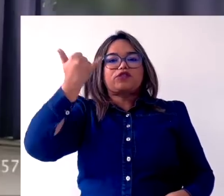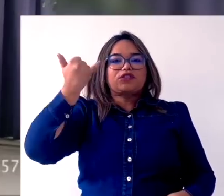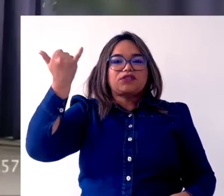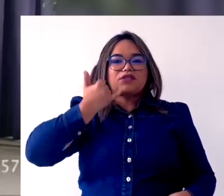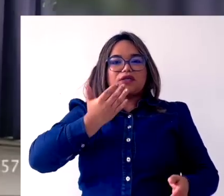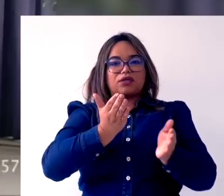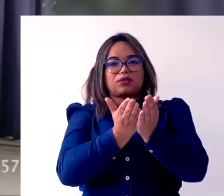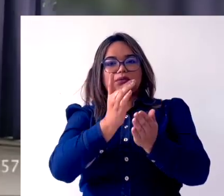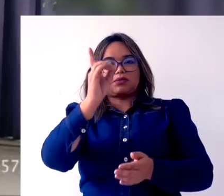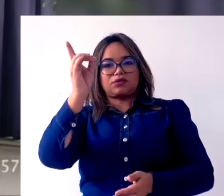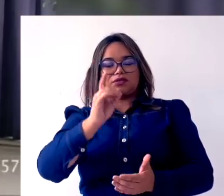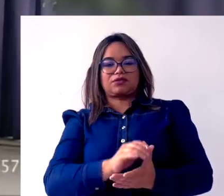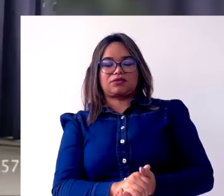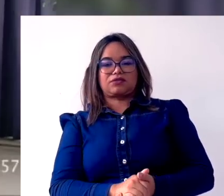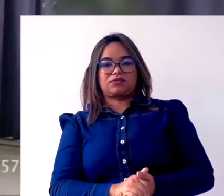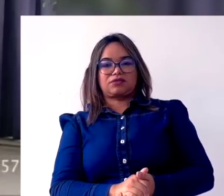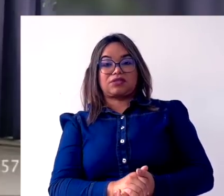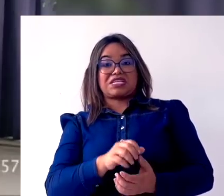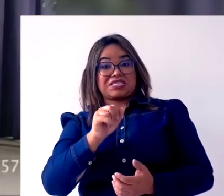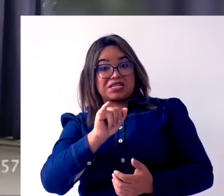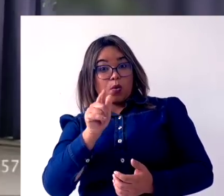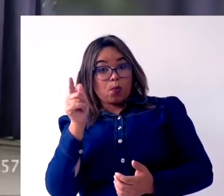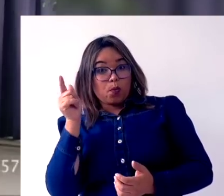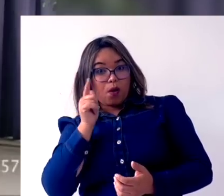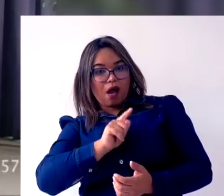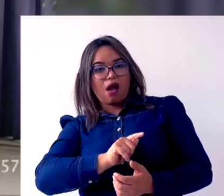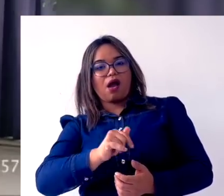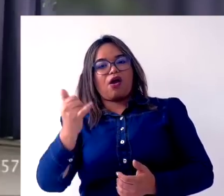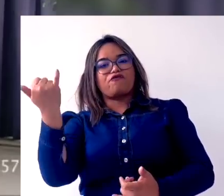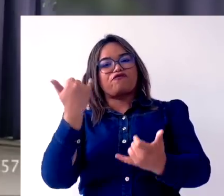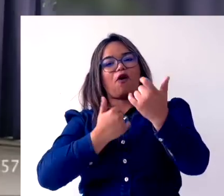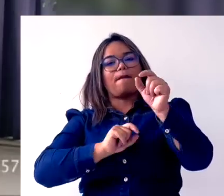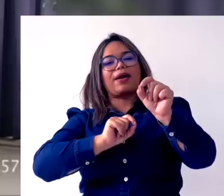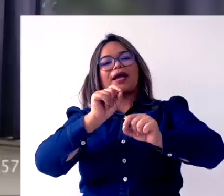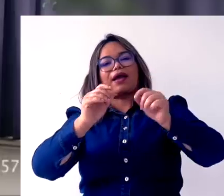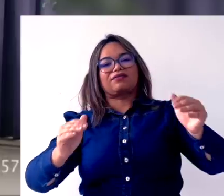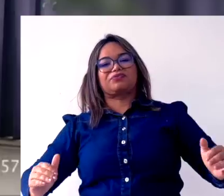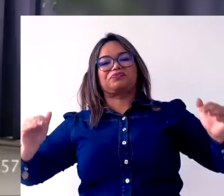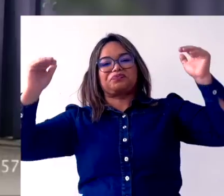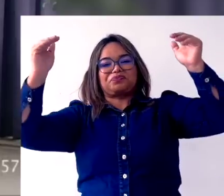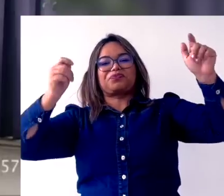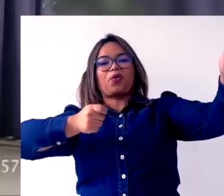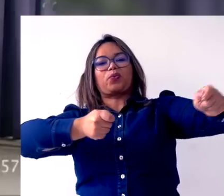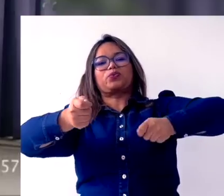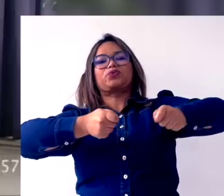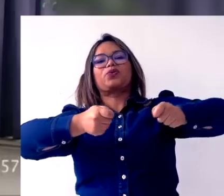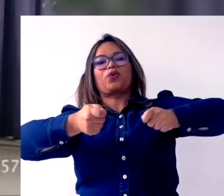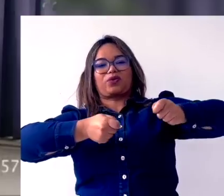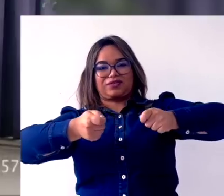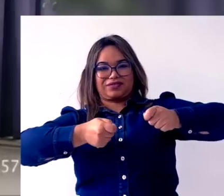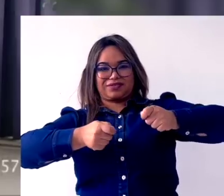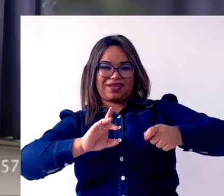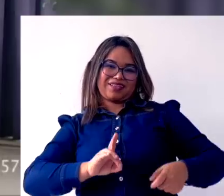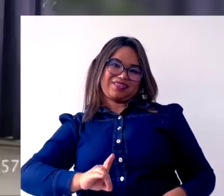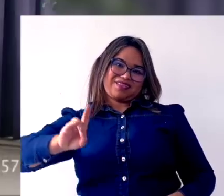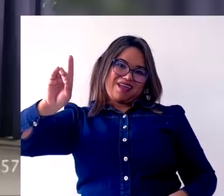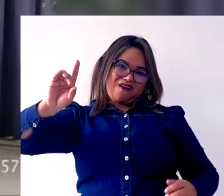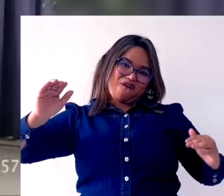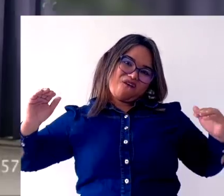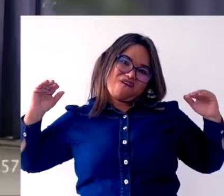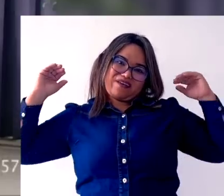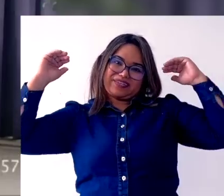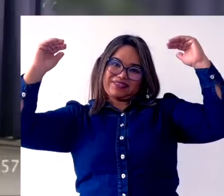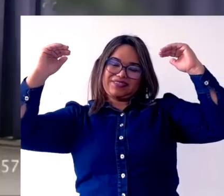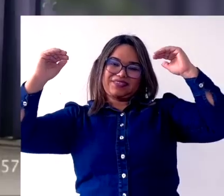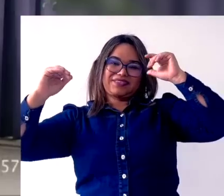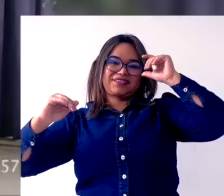profecia é cumprida, isso nos informa quem está no controle. Quem está no controle? Deus está no controle. E